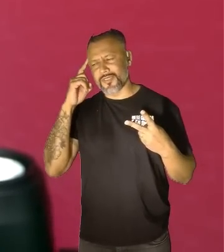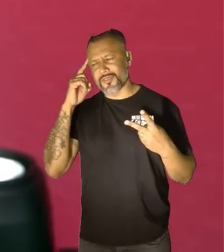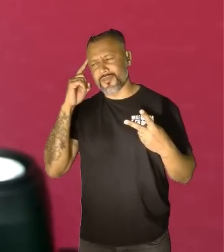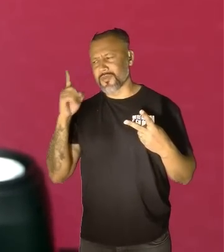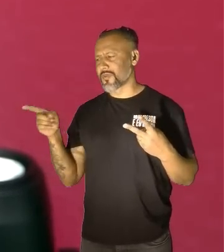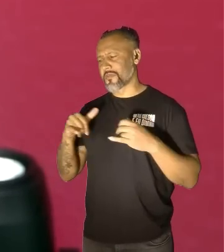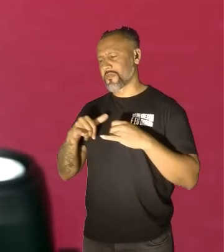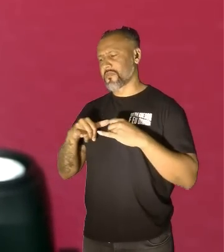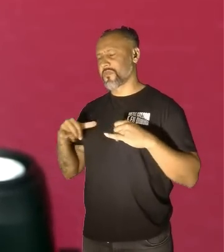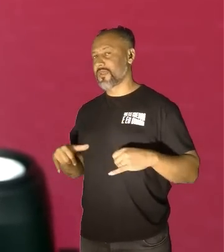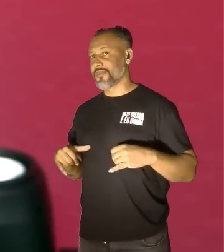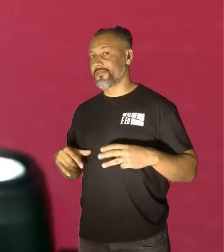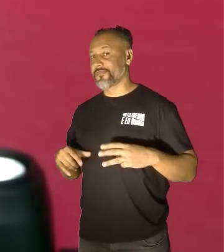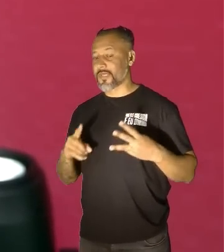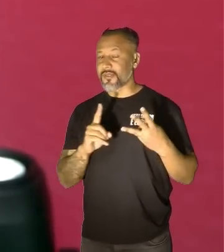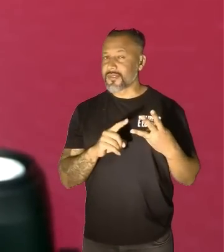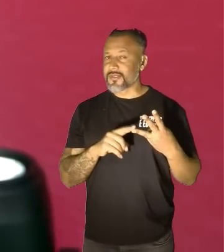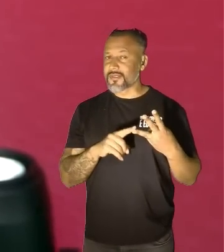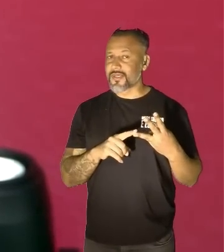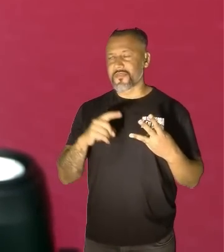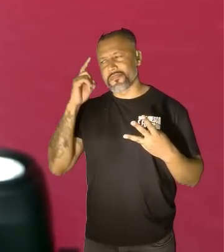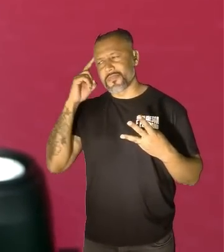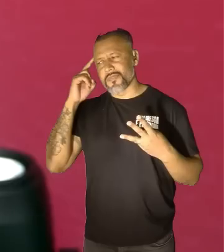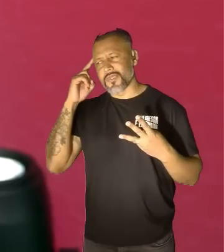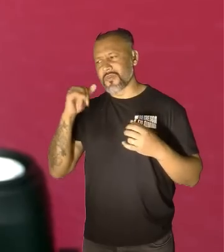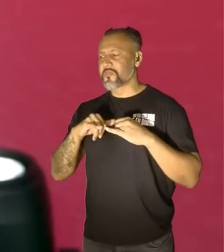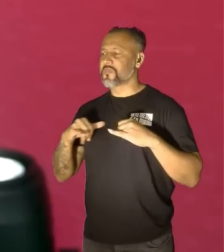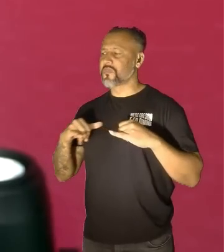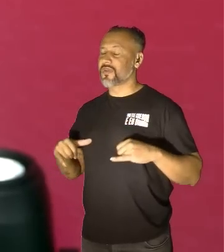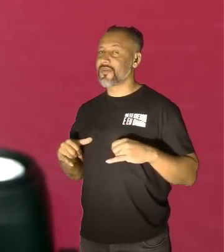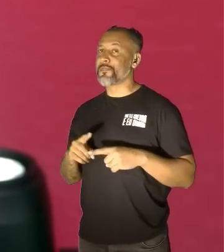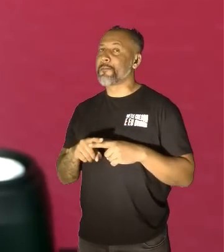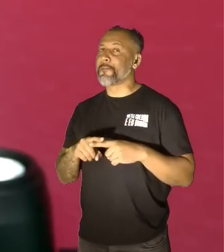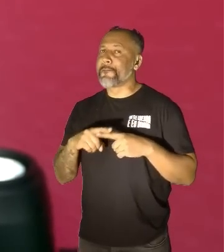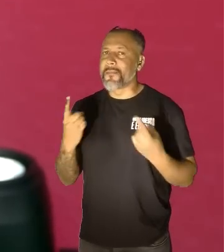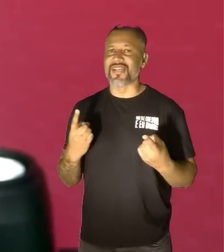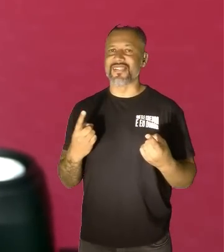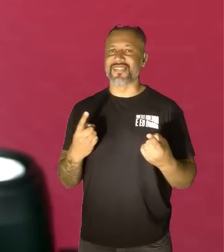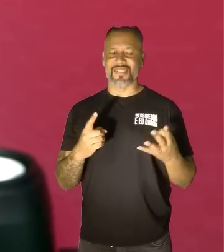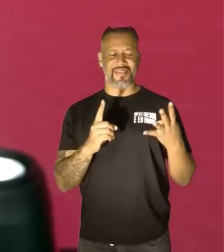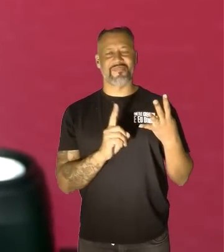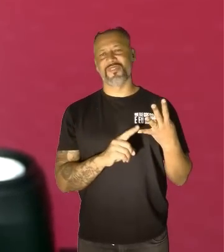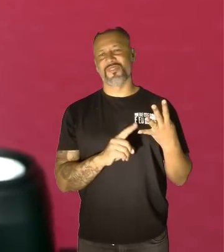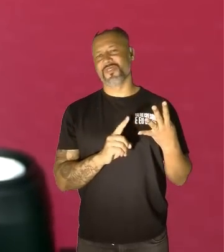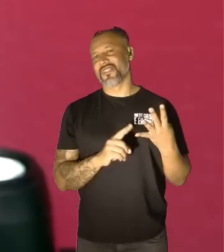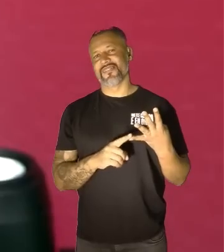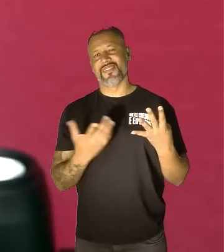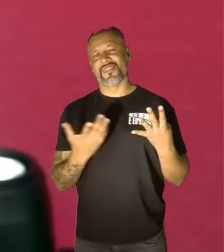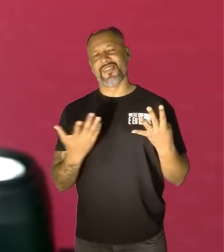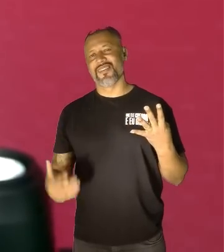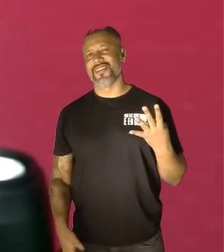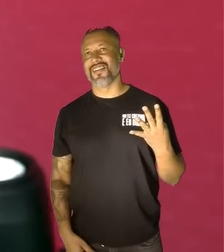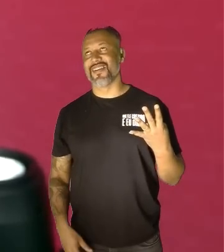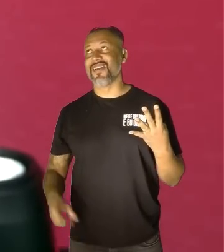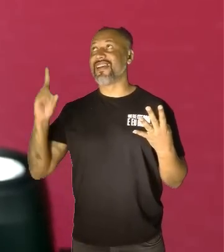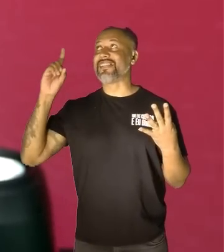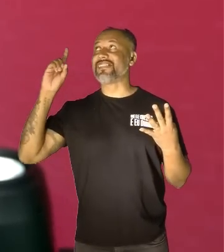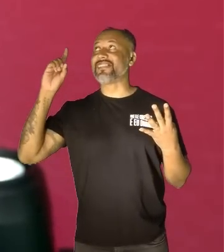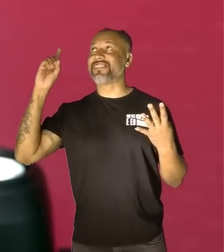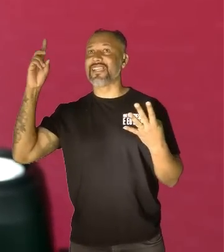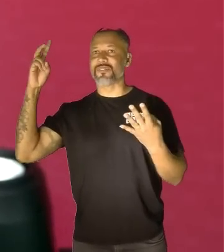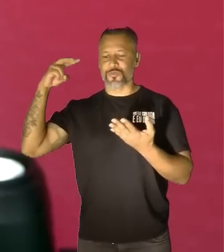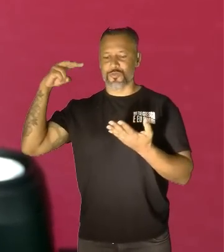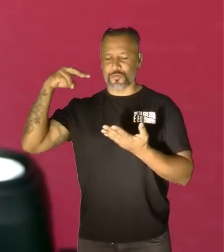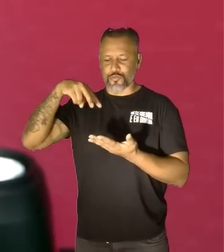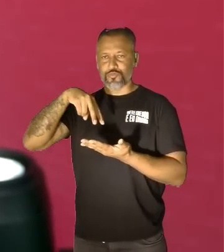ele entende que é Eli. E na quarta vez, Deus sai de trás do santo dos santos. Eu